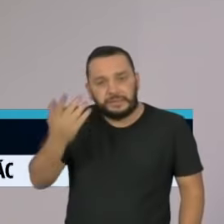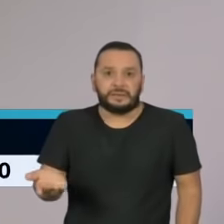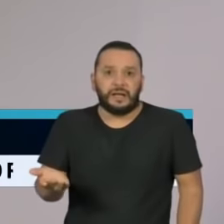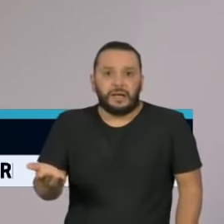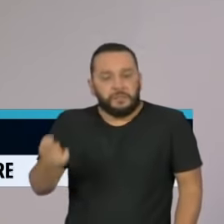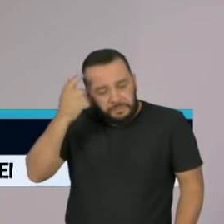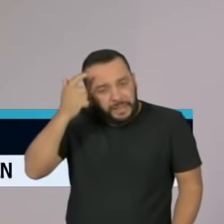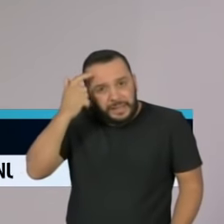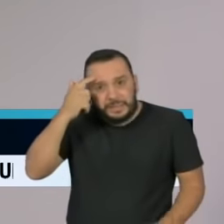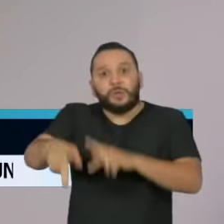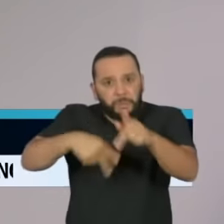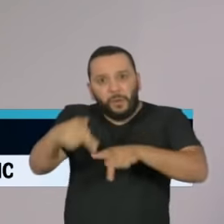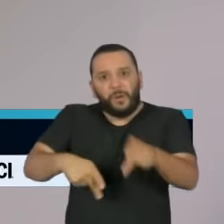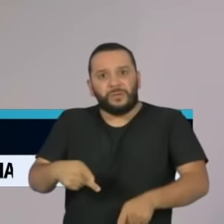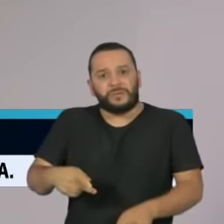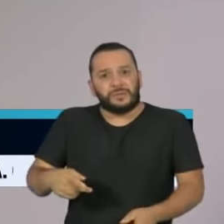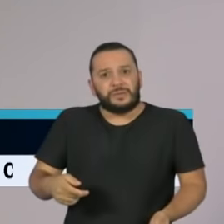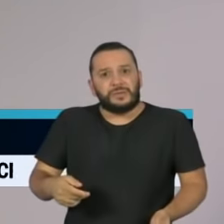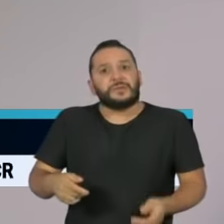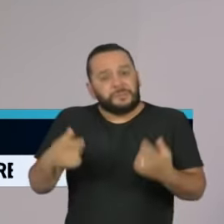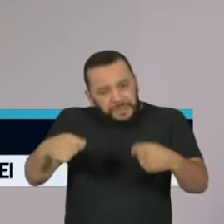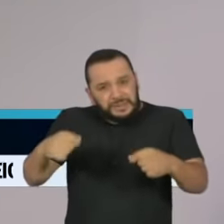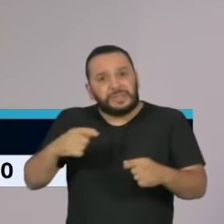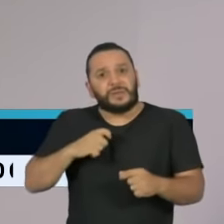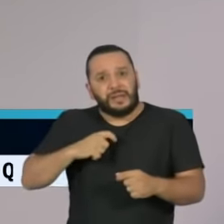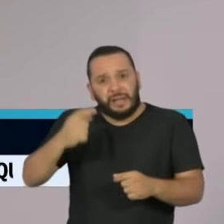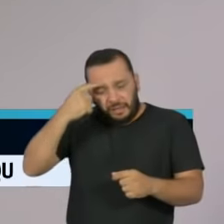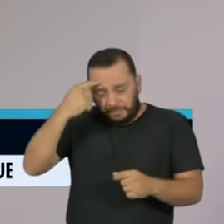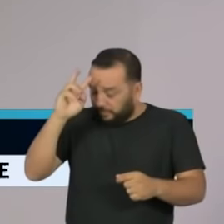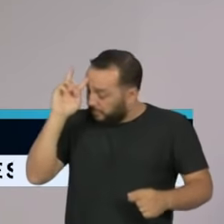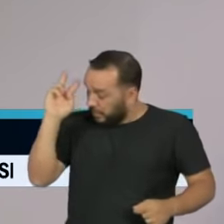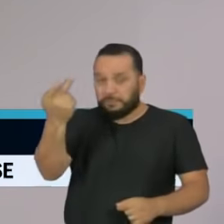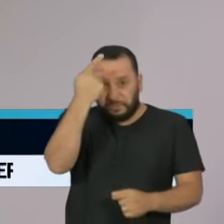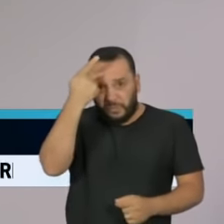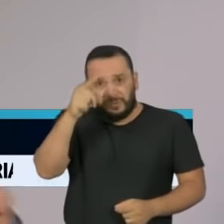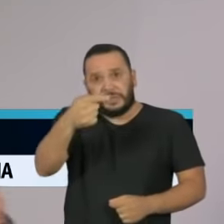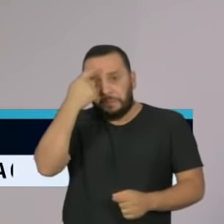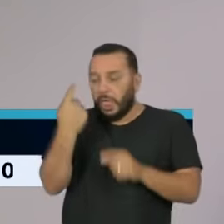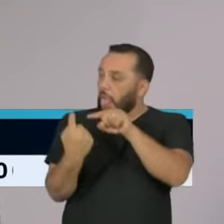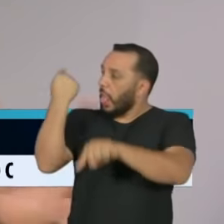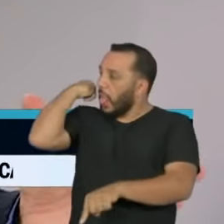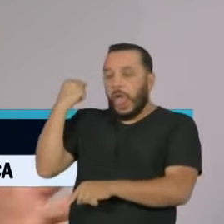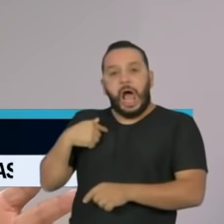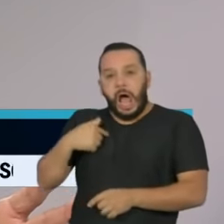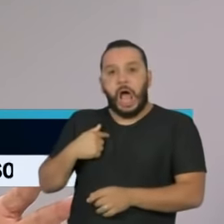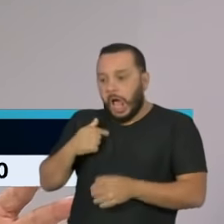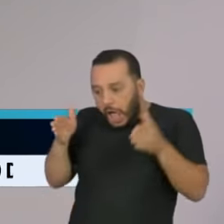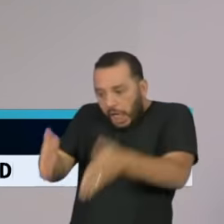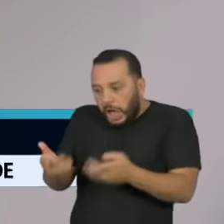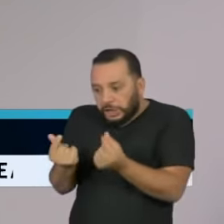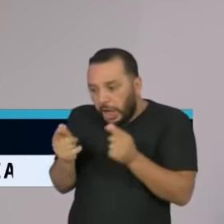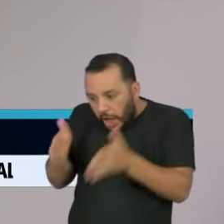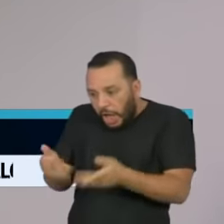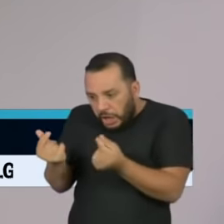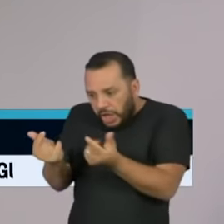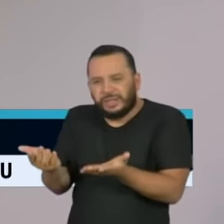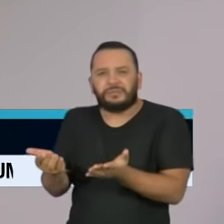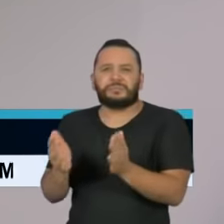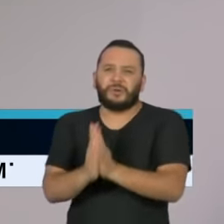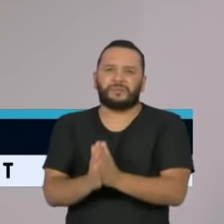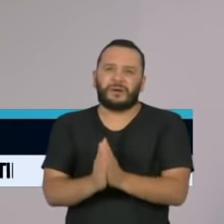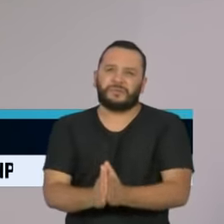antigo, que não se reciclou. Deixe de ser um retrógrado, deixe de pensar nos interesses só do capital e passe a se